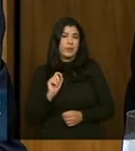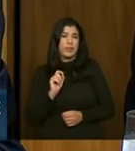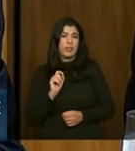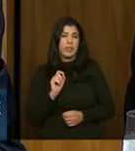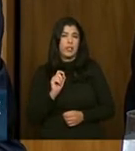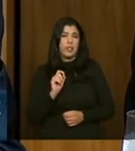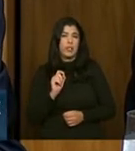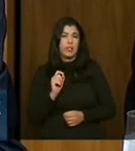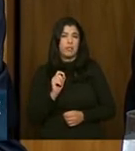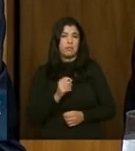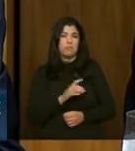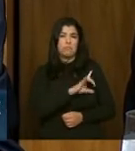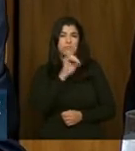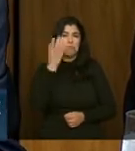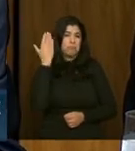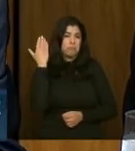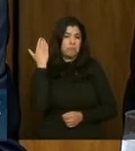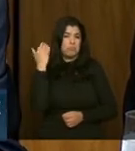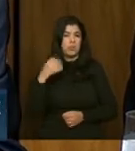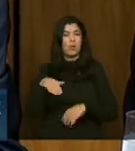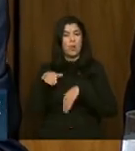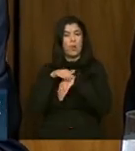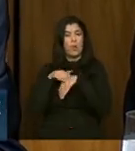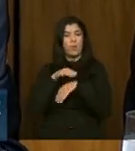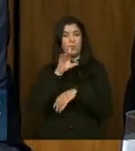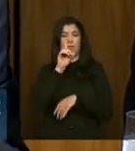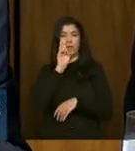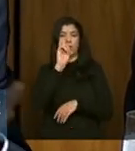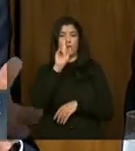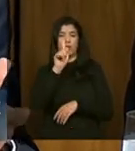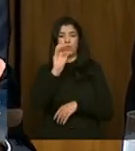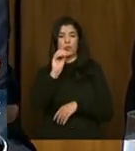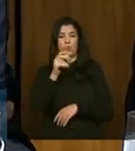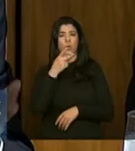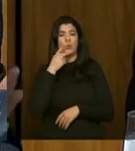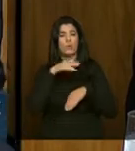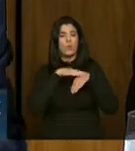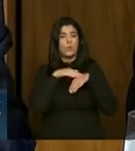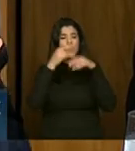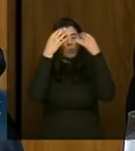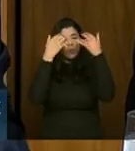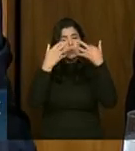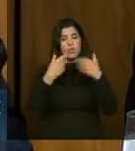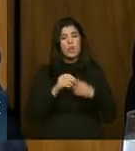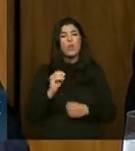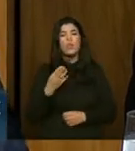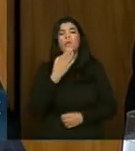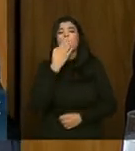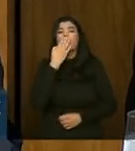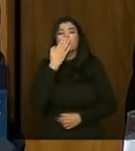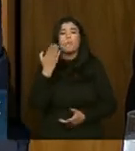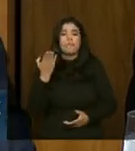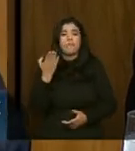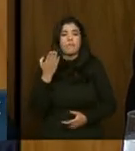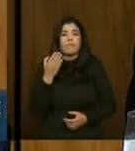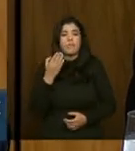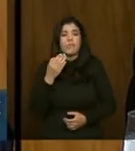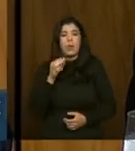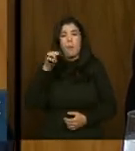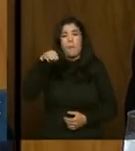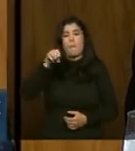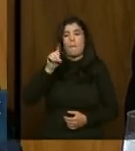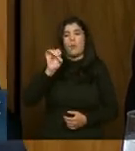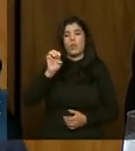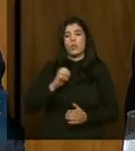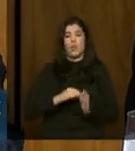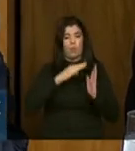dias atrás eu conversei com o Diogo e nós falamos da questão do modelo. Eu na época assustei um pouco, no dia eu assustei um pouco, mas eu acho